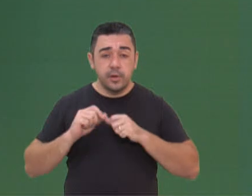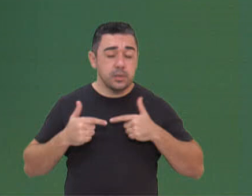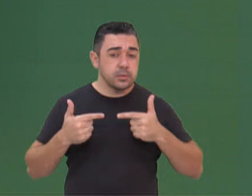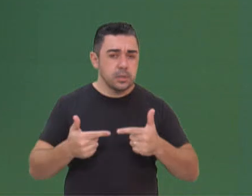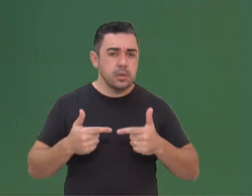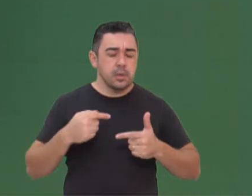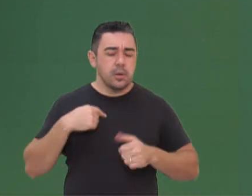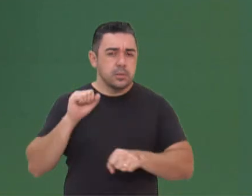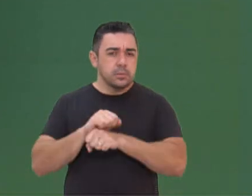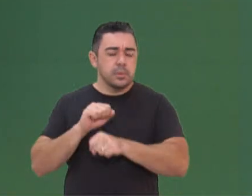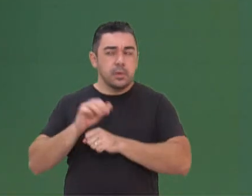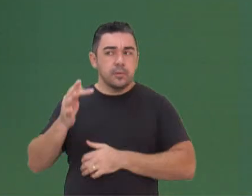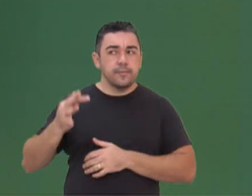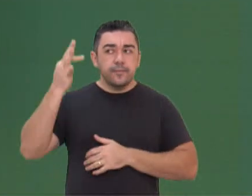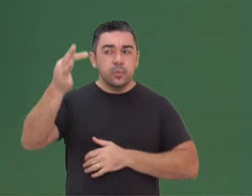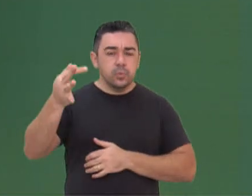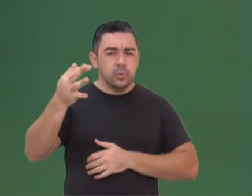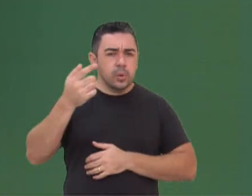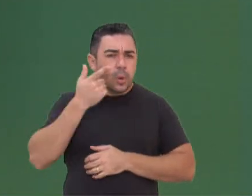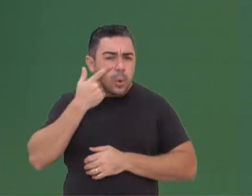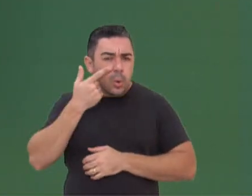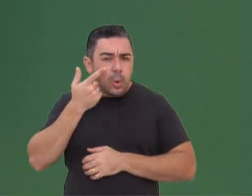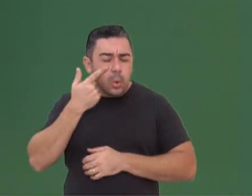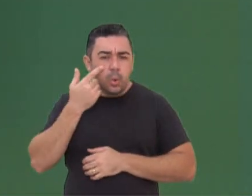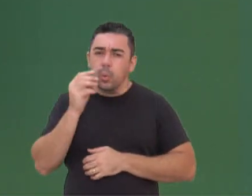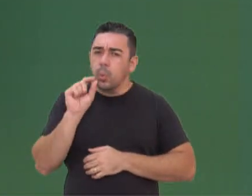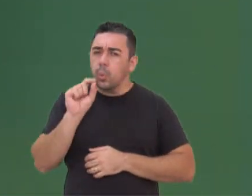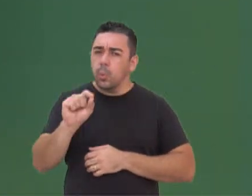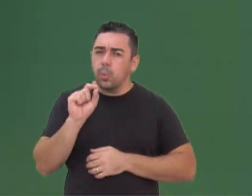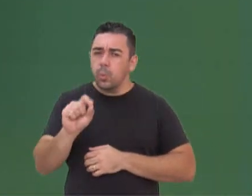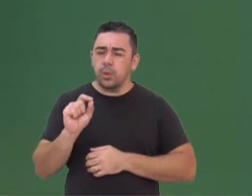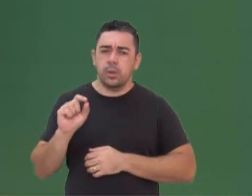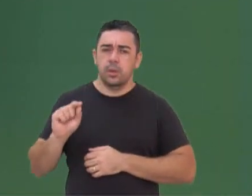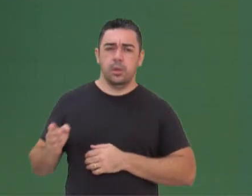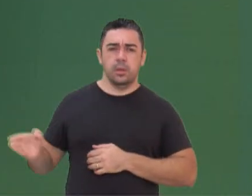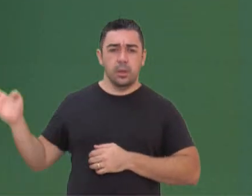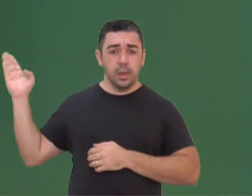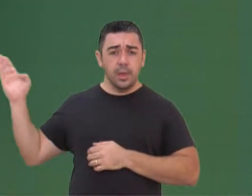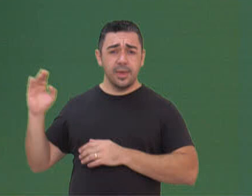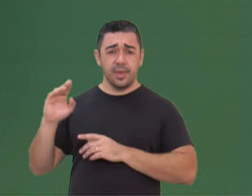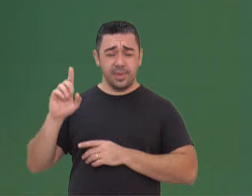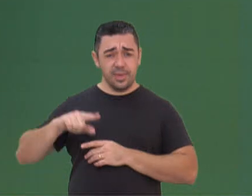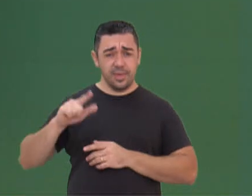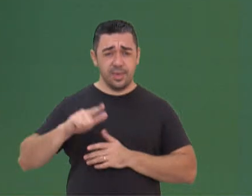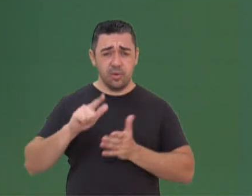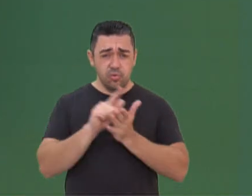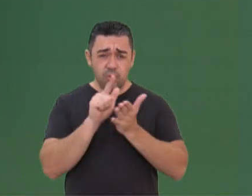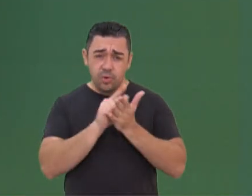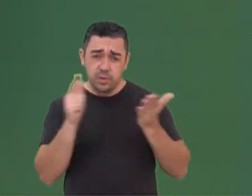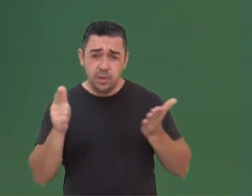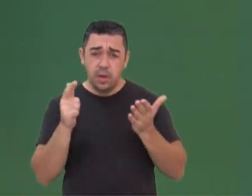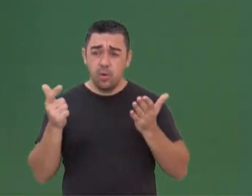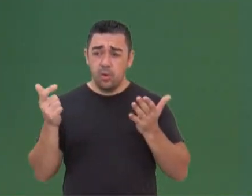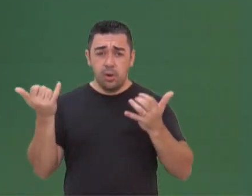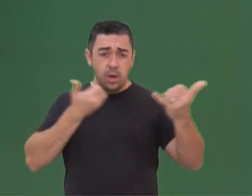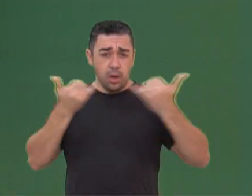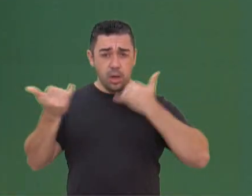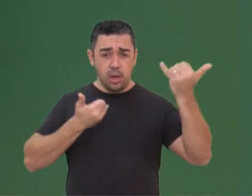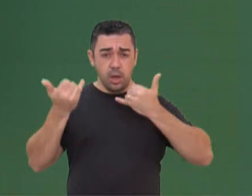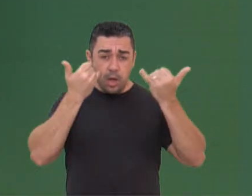Olha o grande papel da imprensa. É através da imprensa que tudo isso chega para a gente em maior